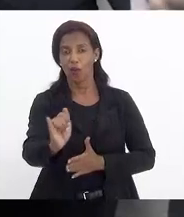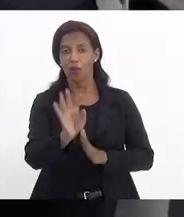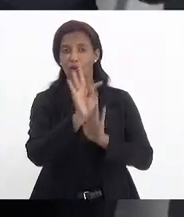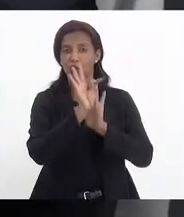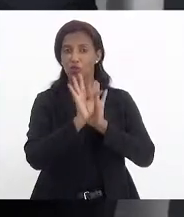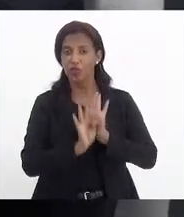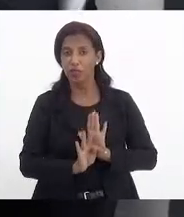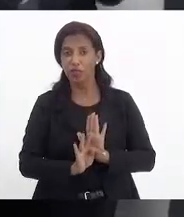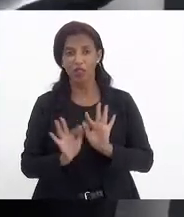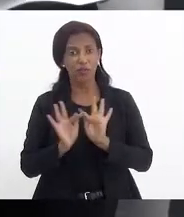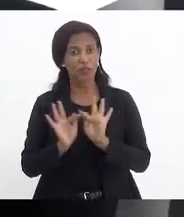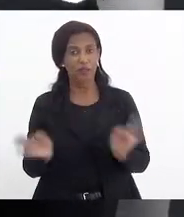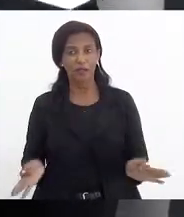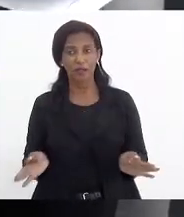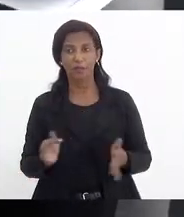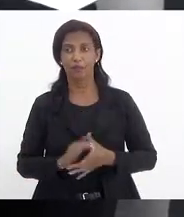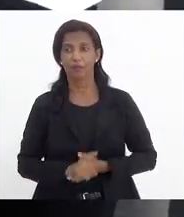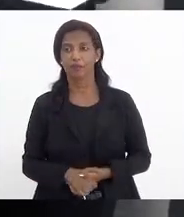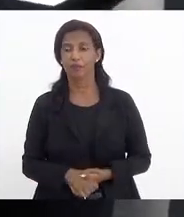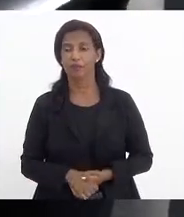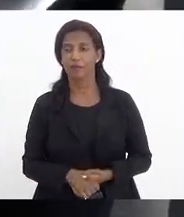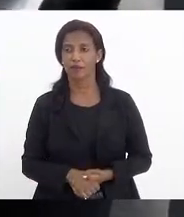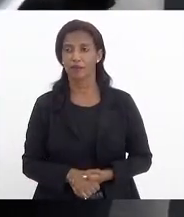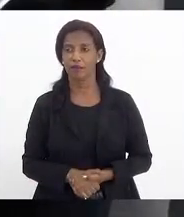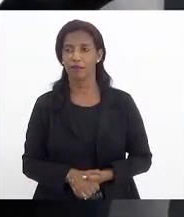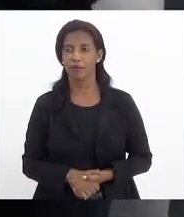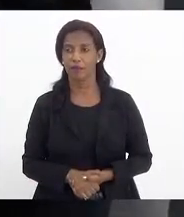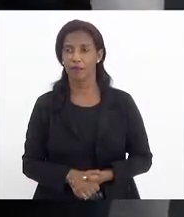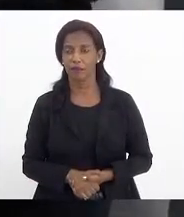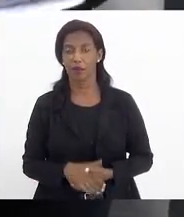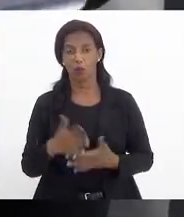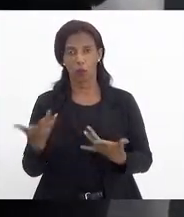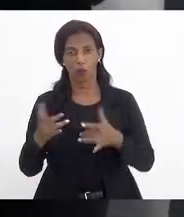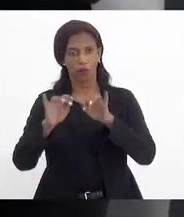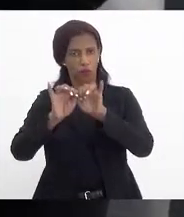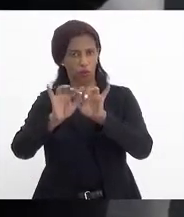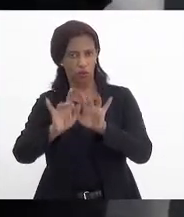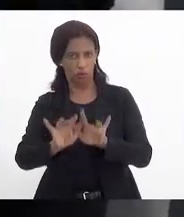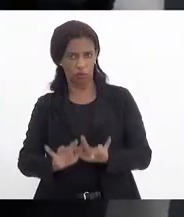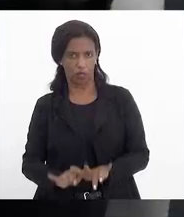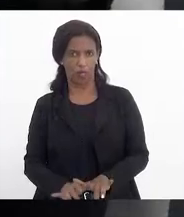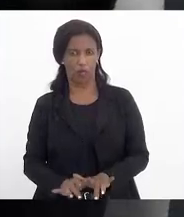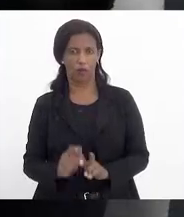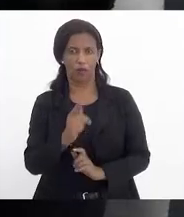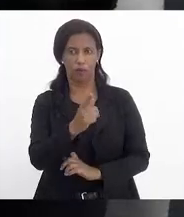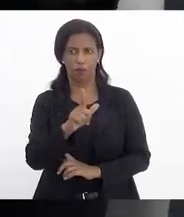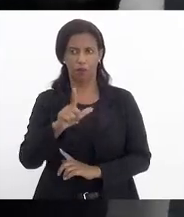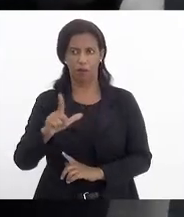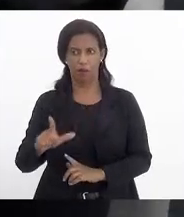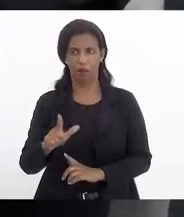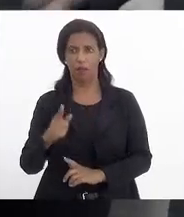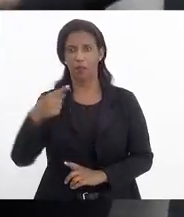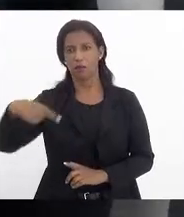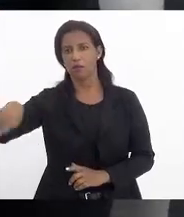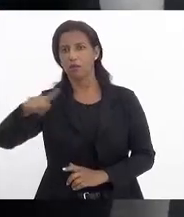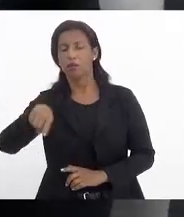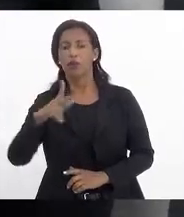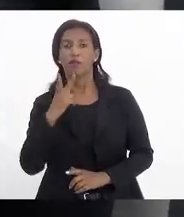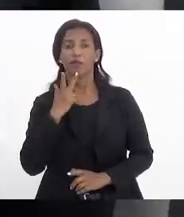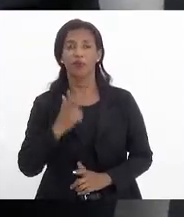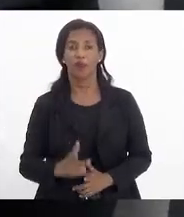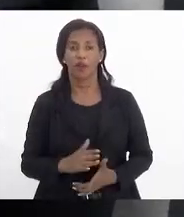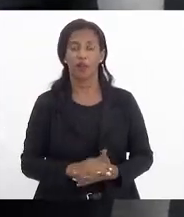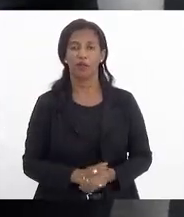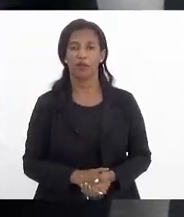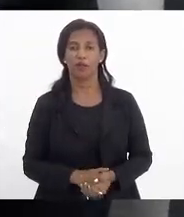redacional. É simples, deputado. É que quando foi redigido o projeto, os senhores falam